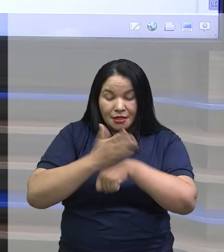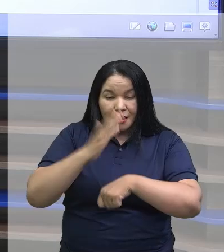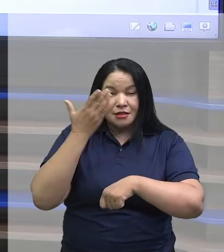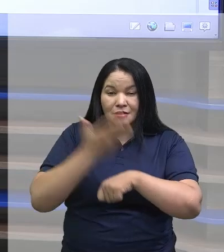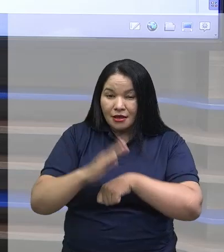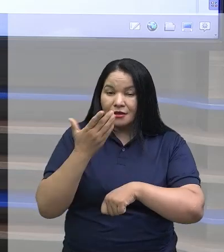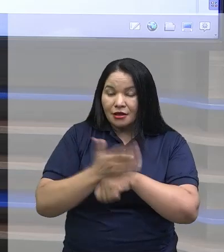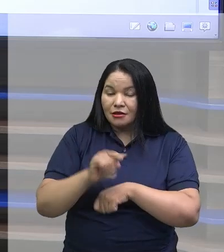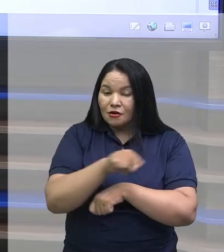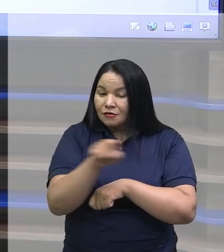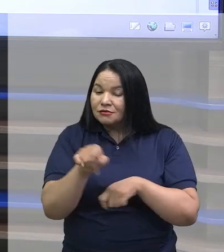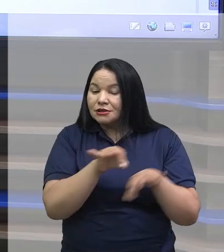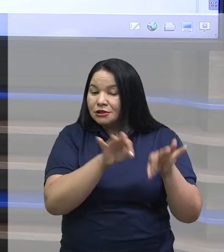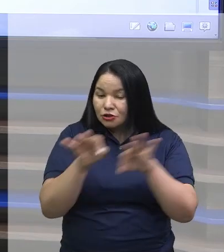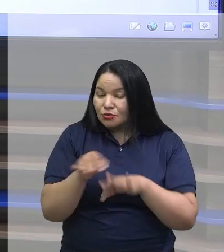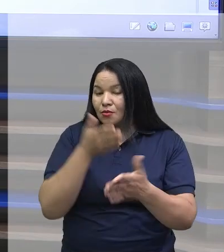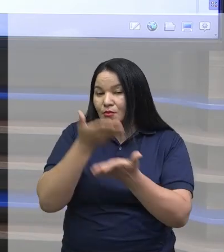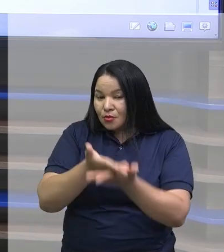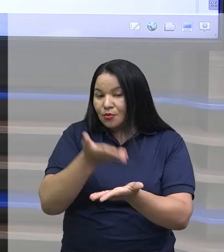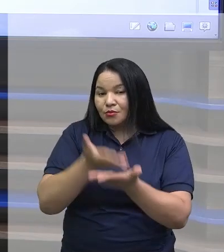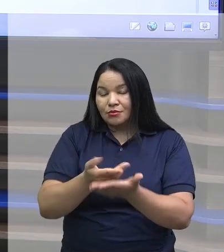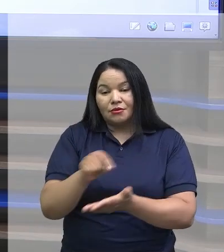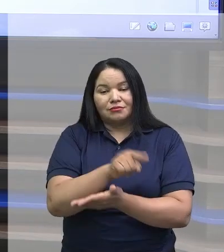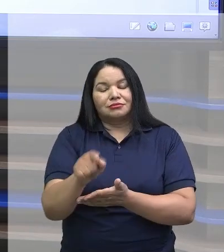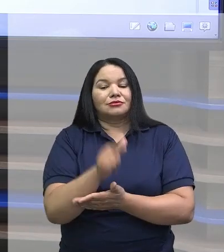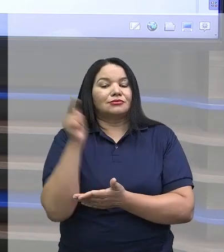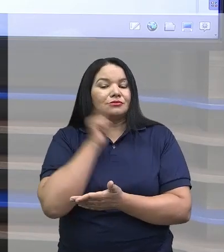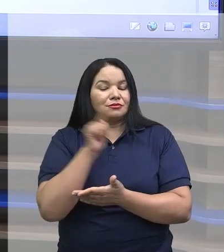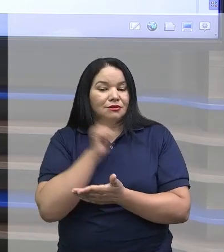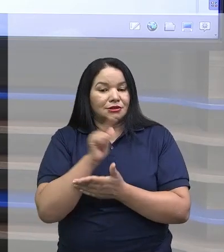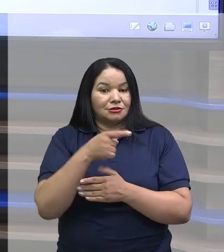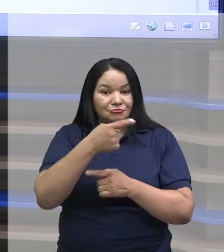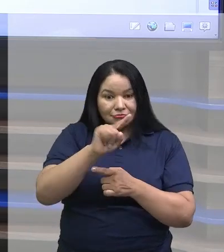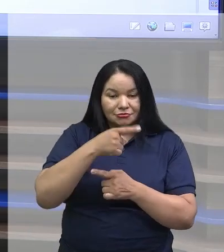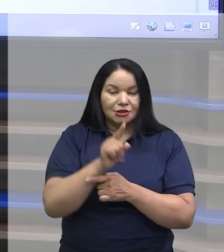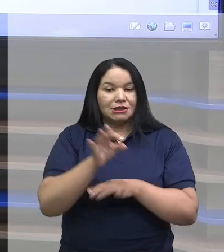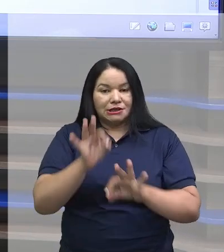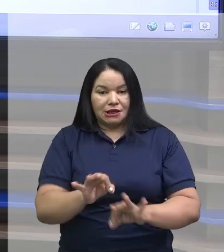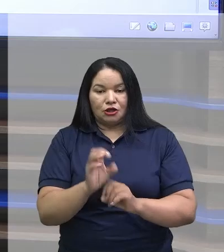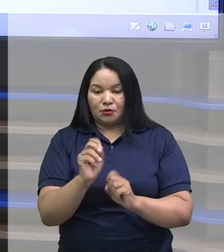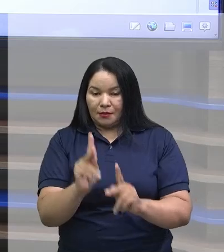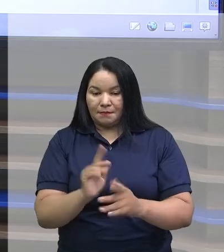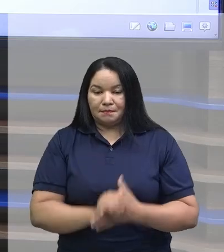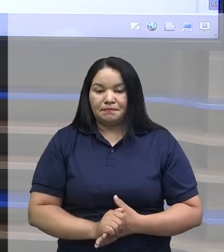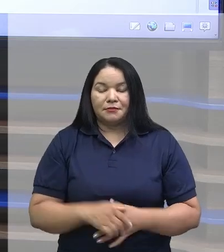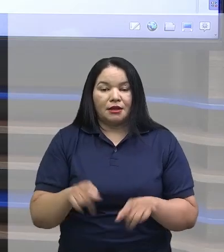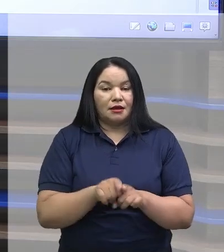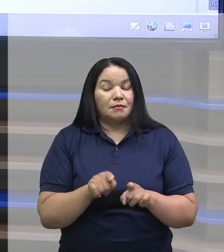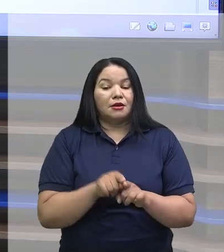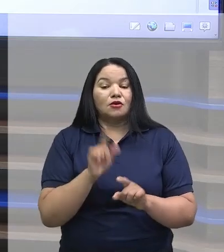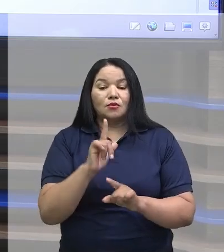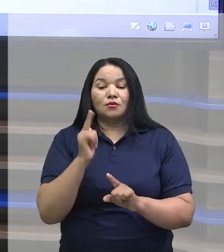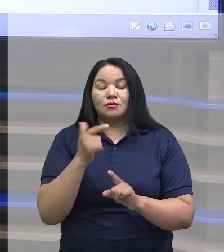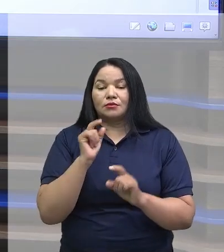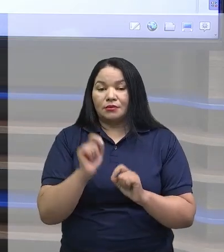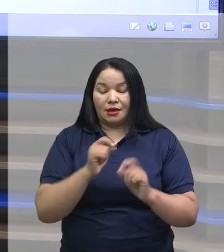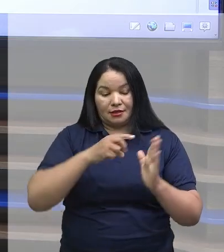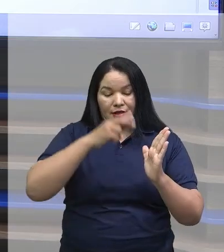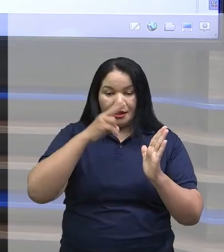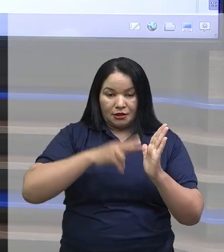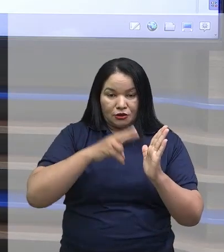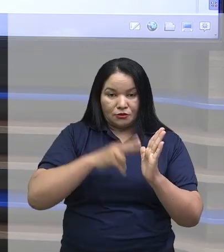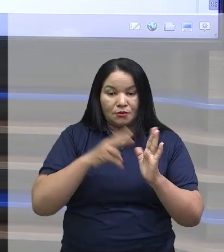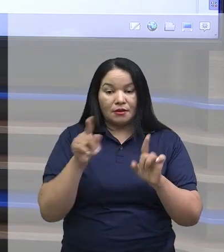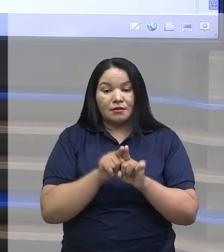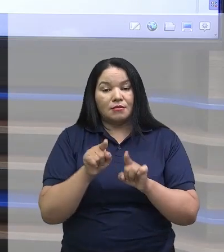sempre essas regras para que a gente consiga fazer a acentuação correta. Além de que, nas leituras, a